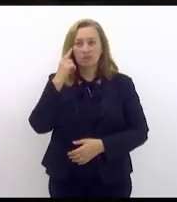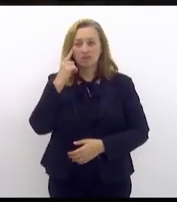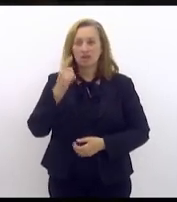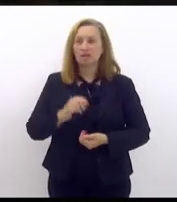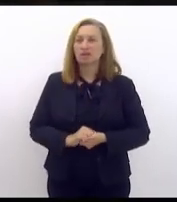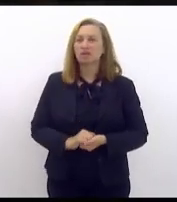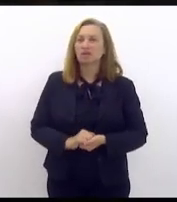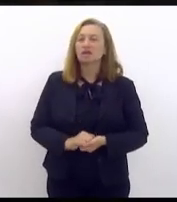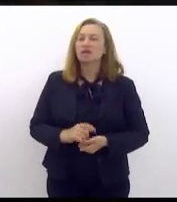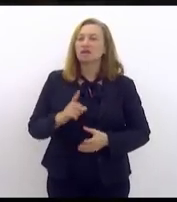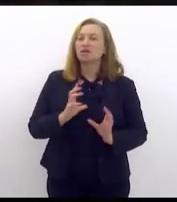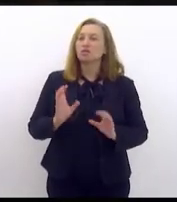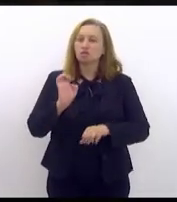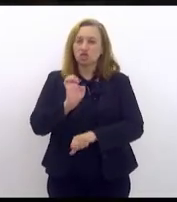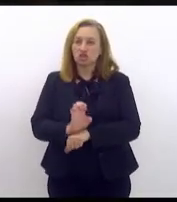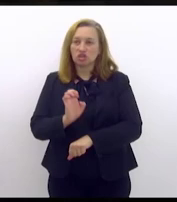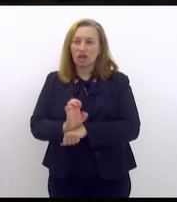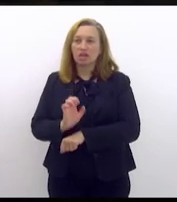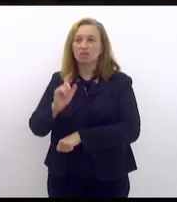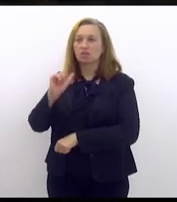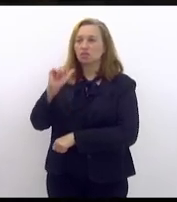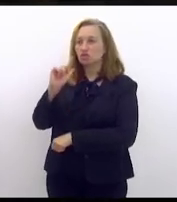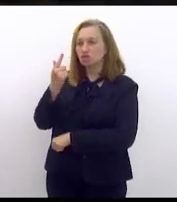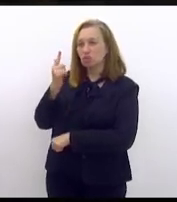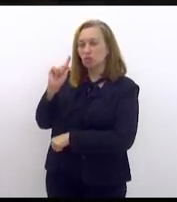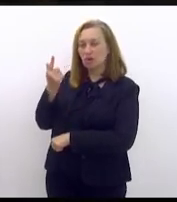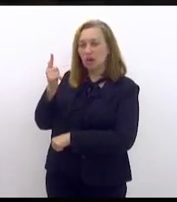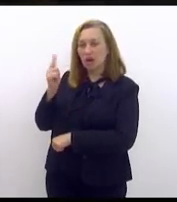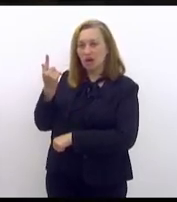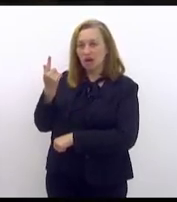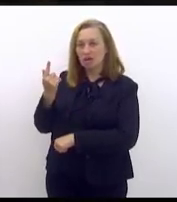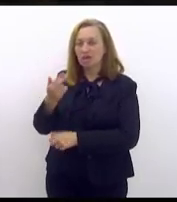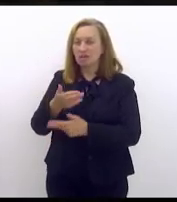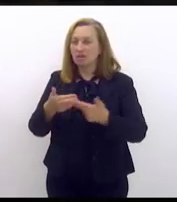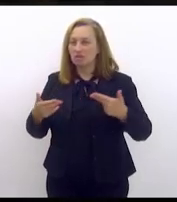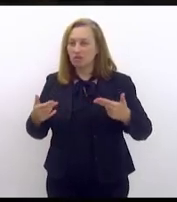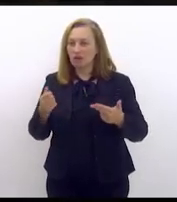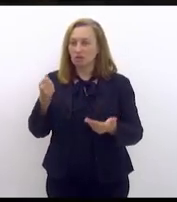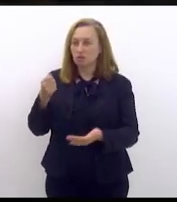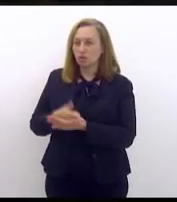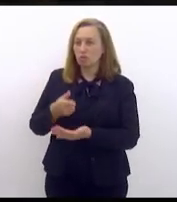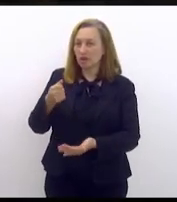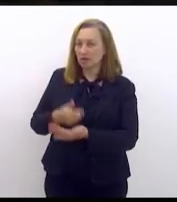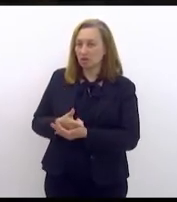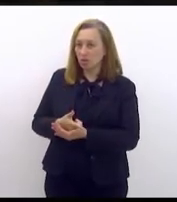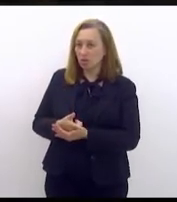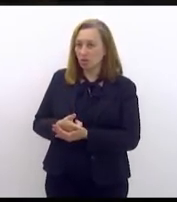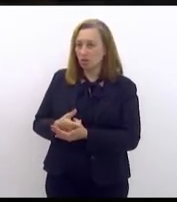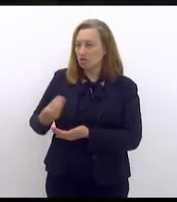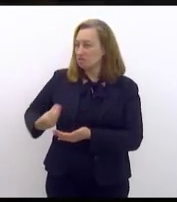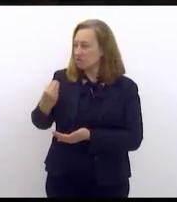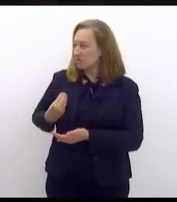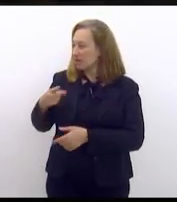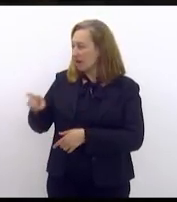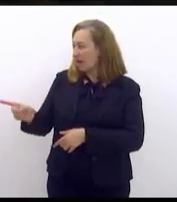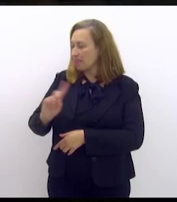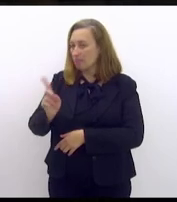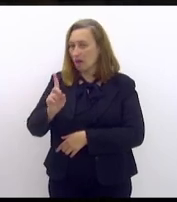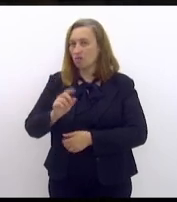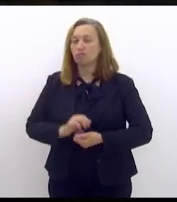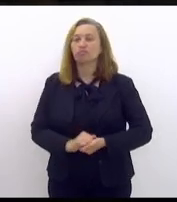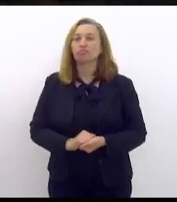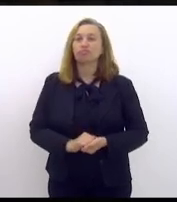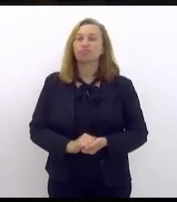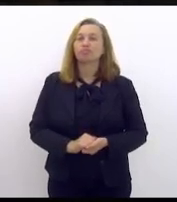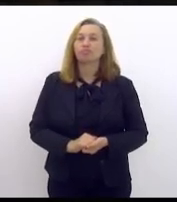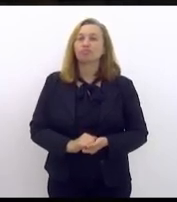no estado de Goiás, se os grandes consumidores não estão lá? Está lá porque tem uma benesse